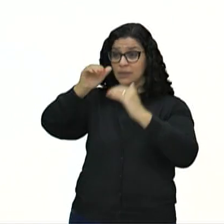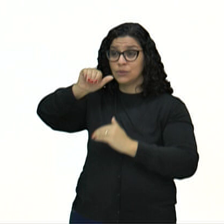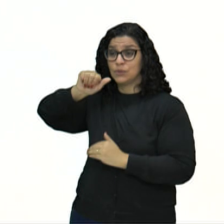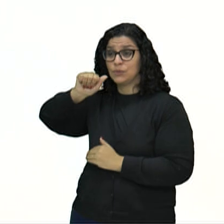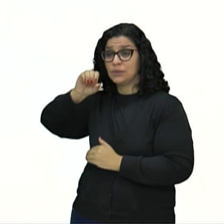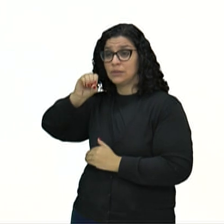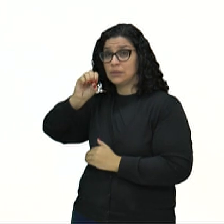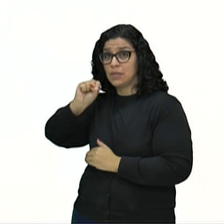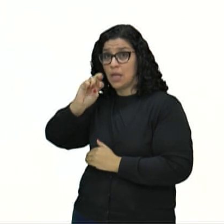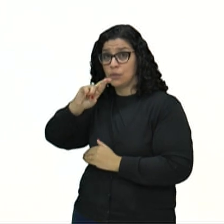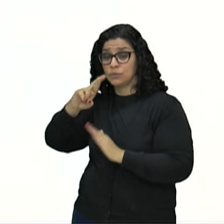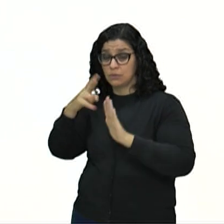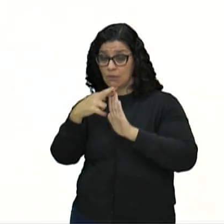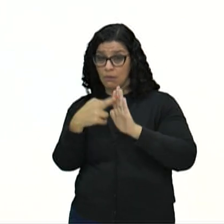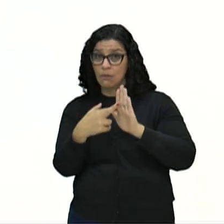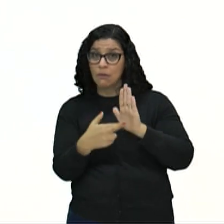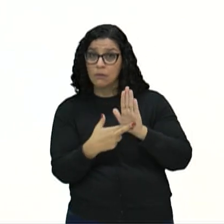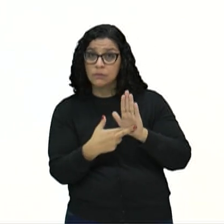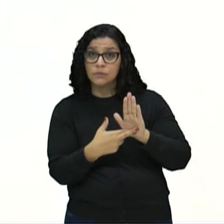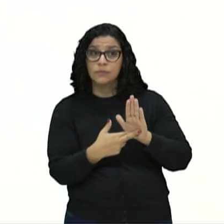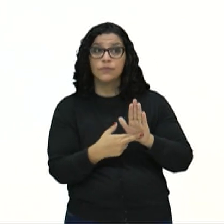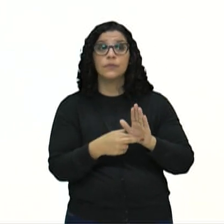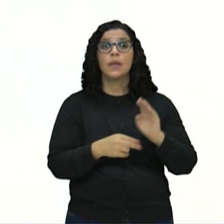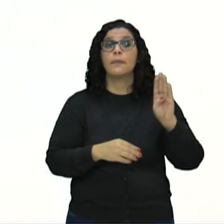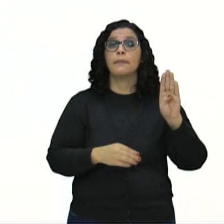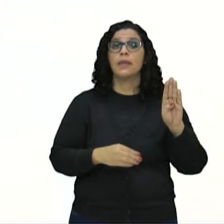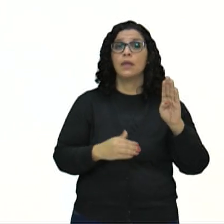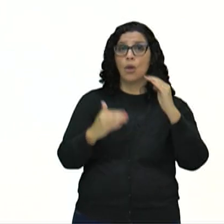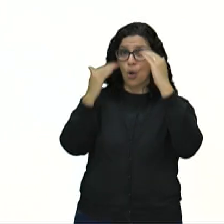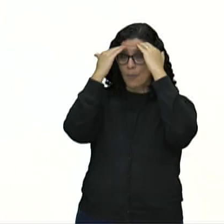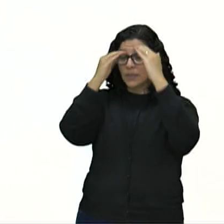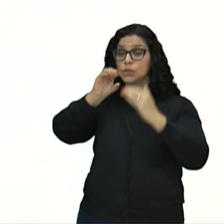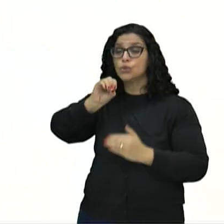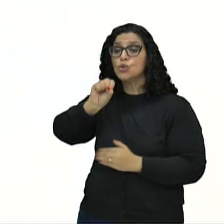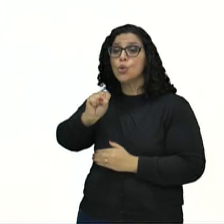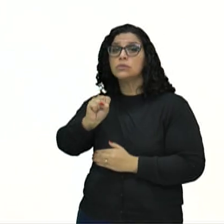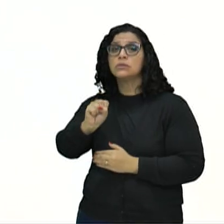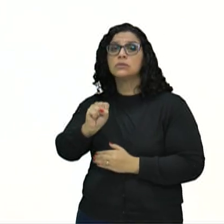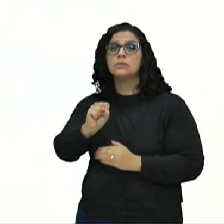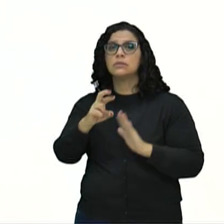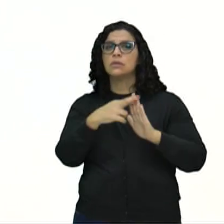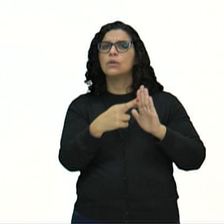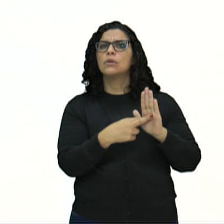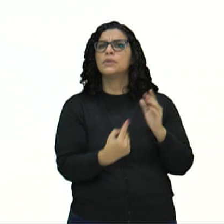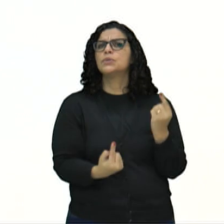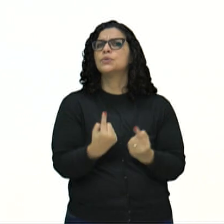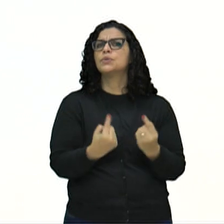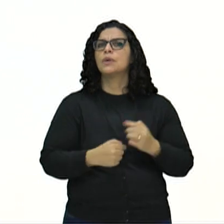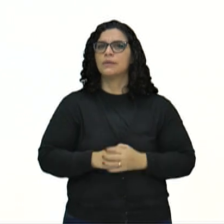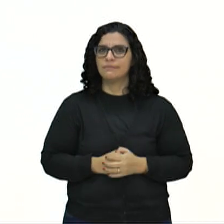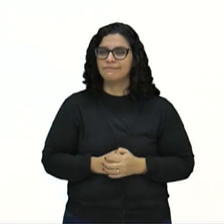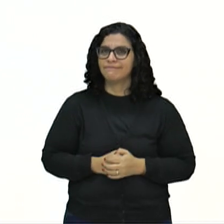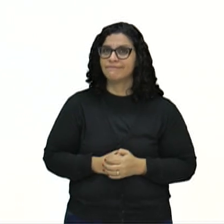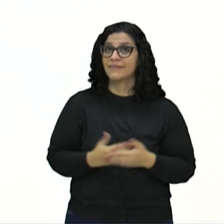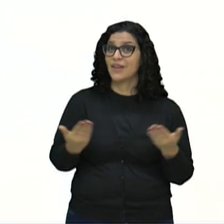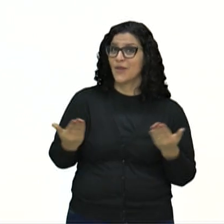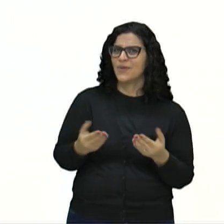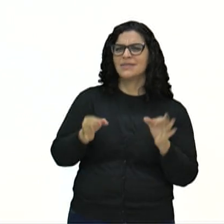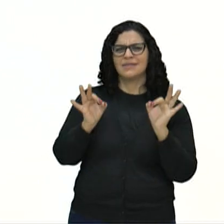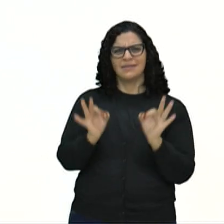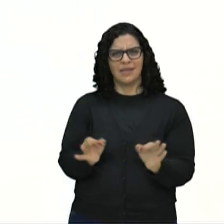Obedeço aos regulamentos ou obedeço os regulamentos? Muito bem,